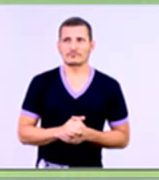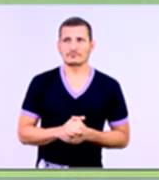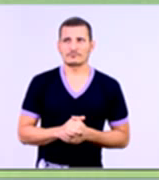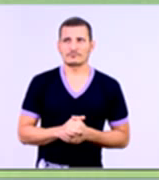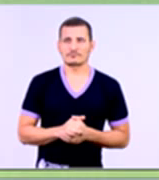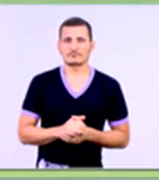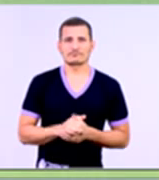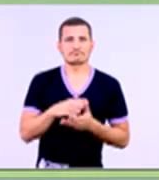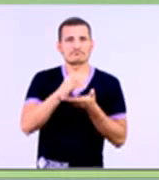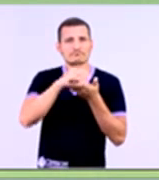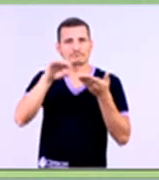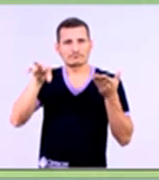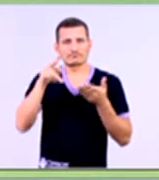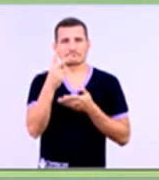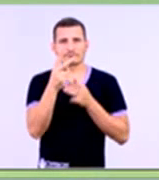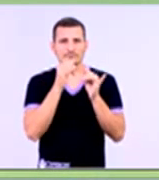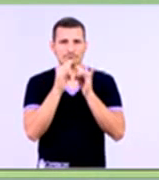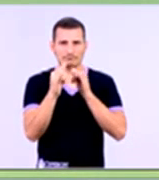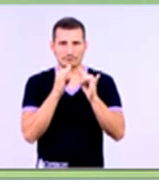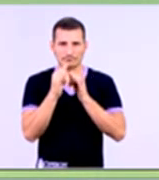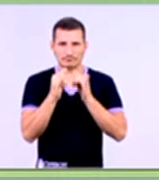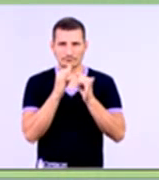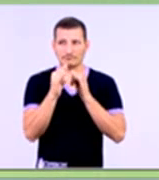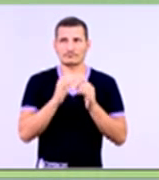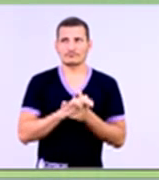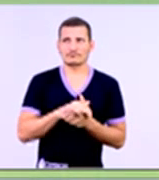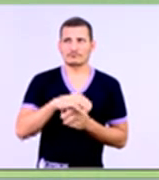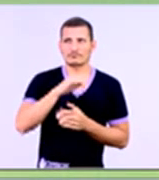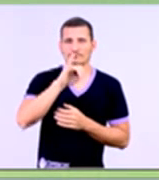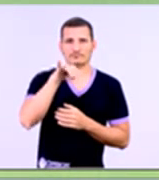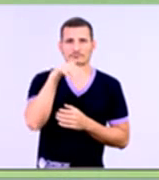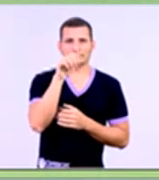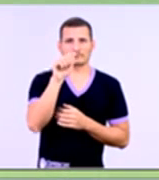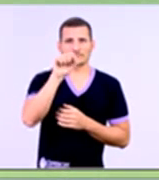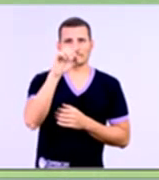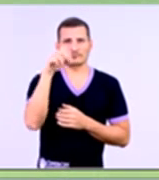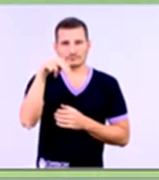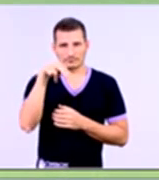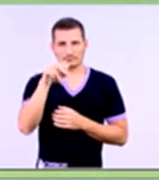duas informações, principalmente JSON e XML.